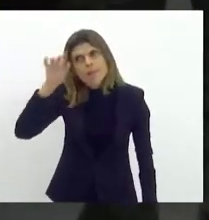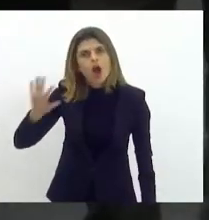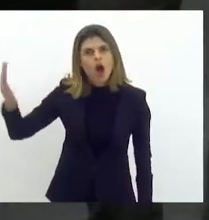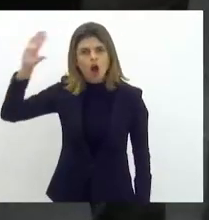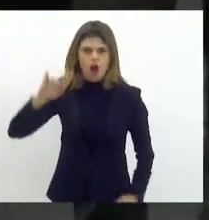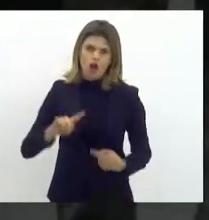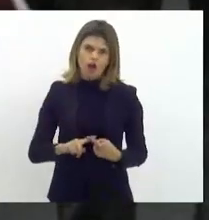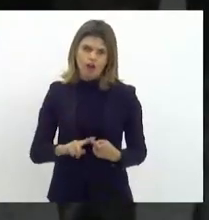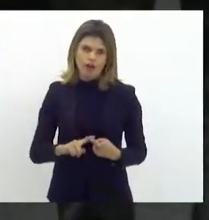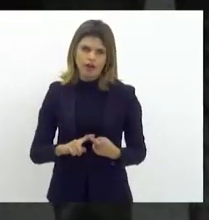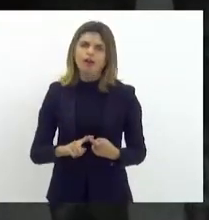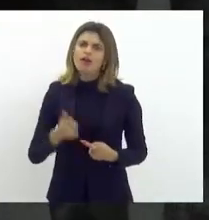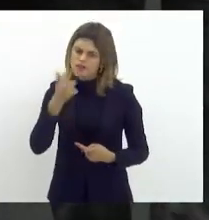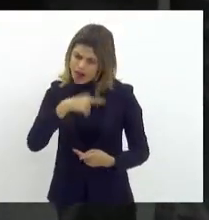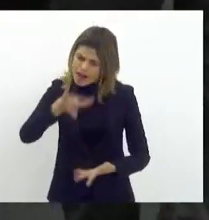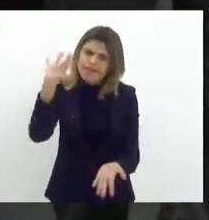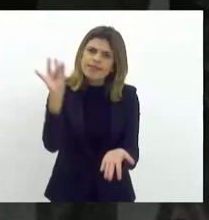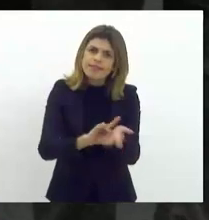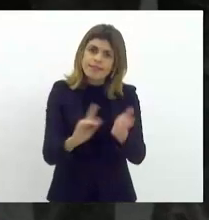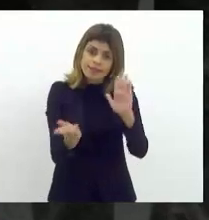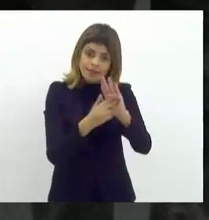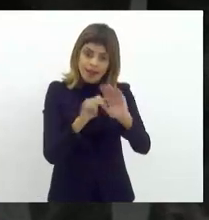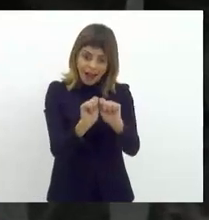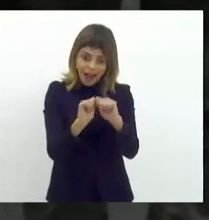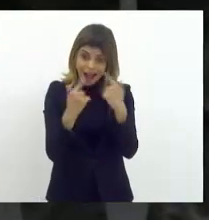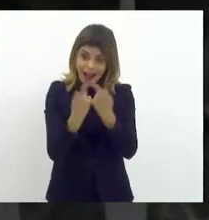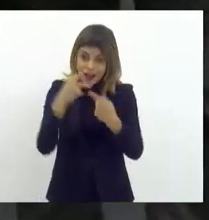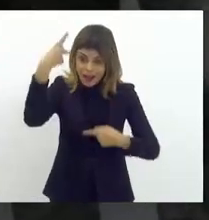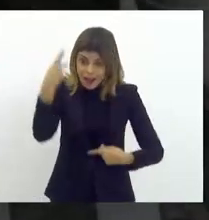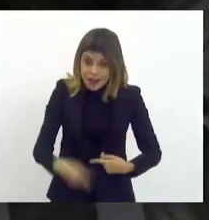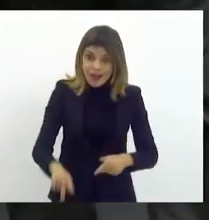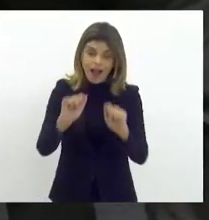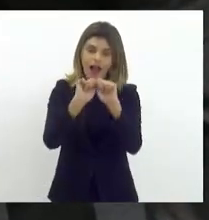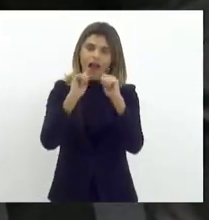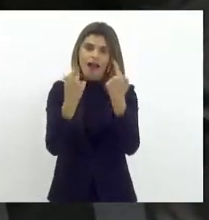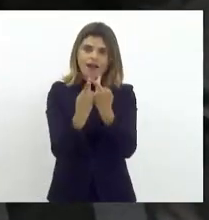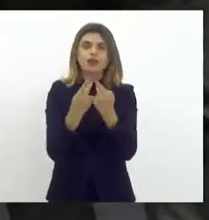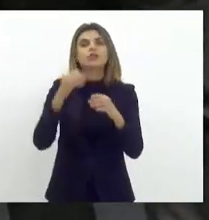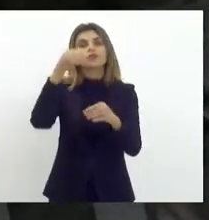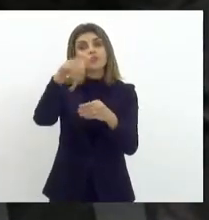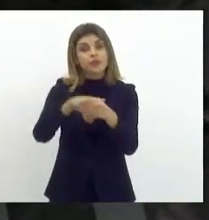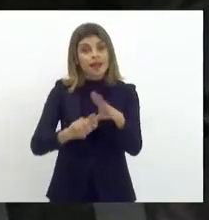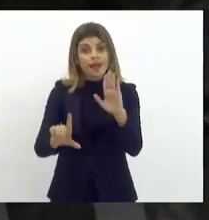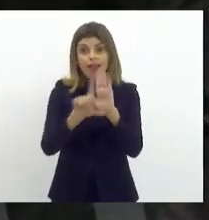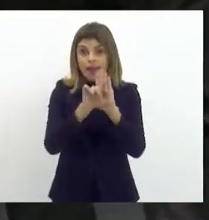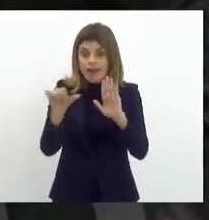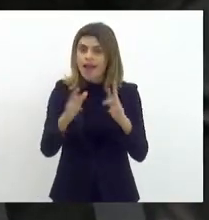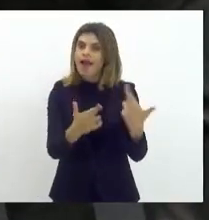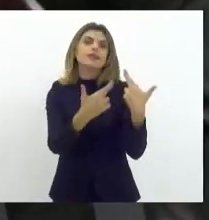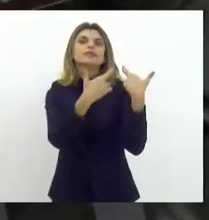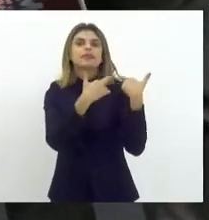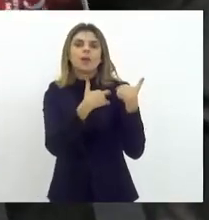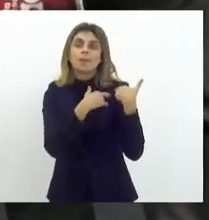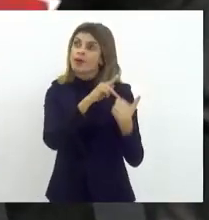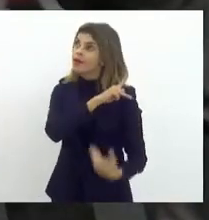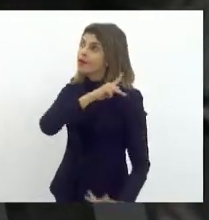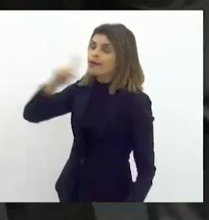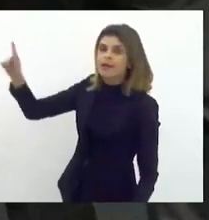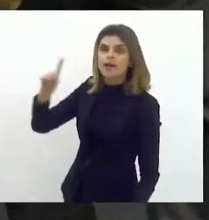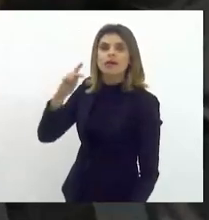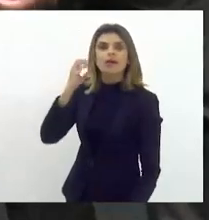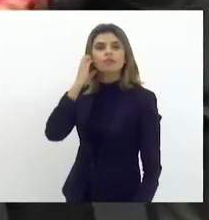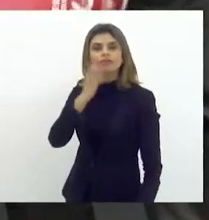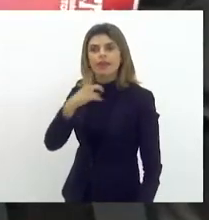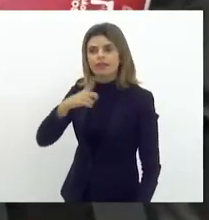recuperar o que de fato passou por essa casa e essa casa de leis foi a responsável para o governador do Estado